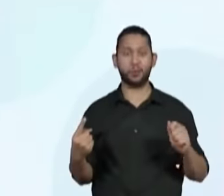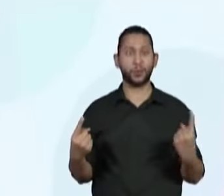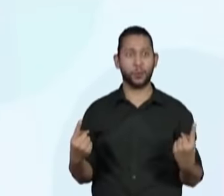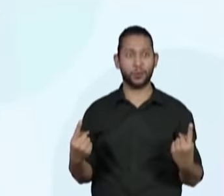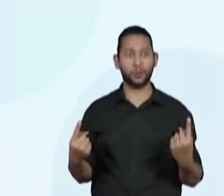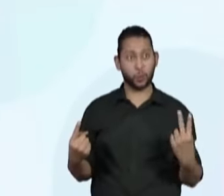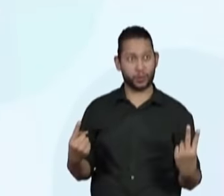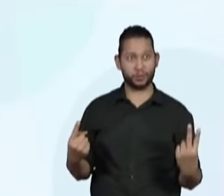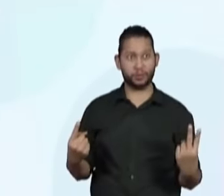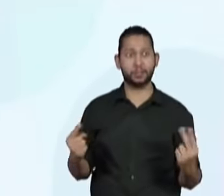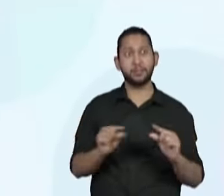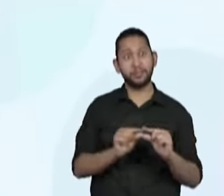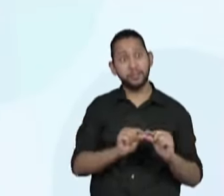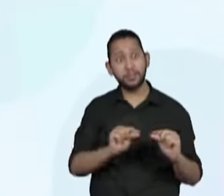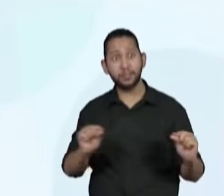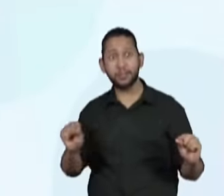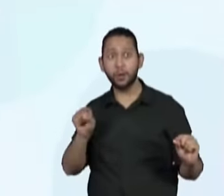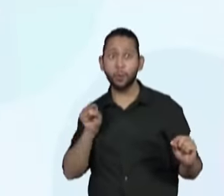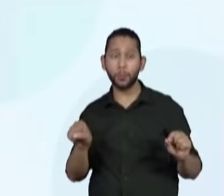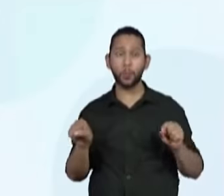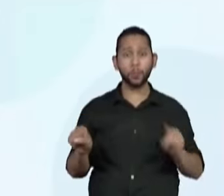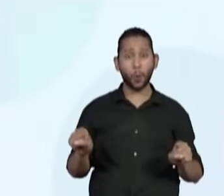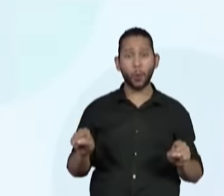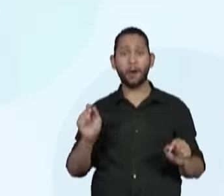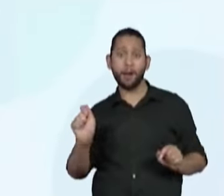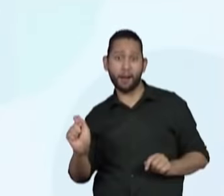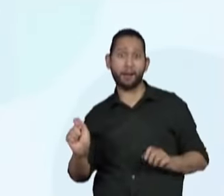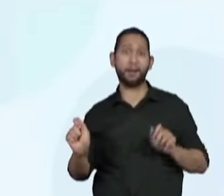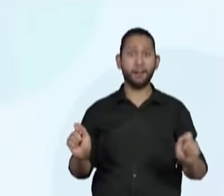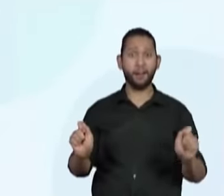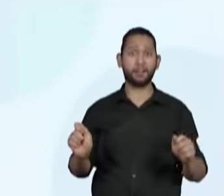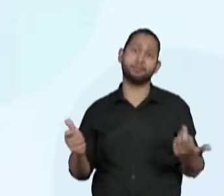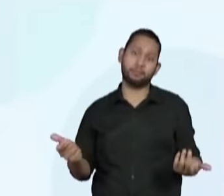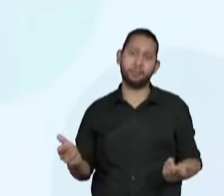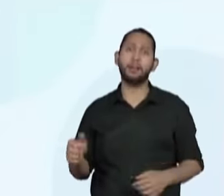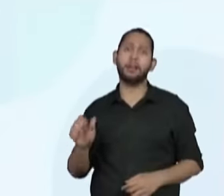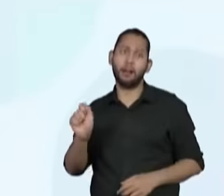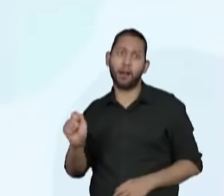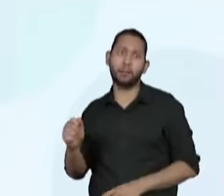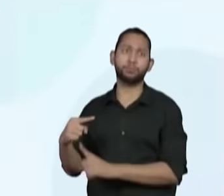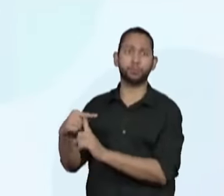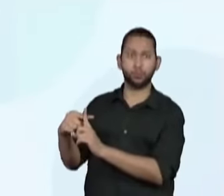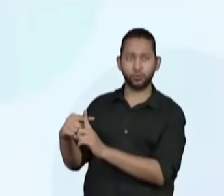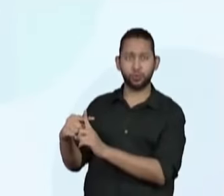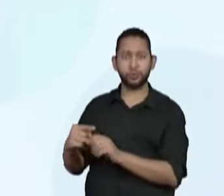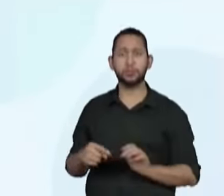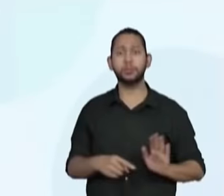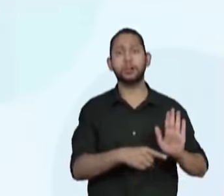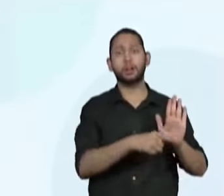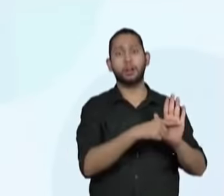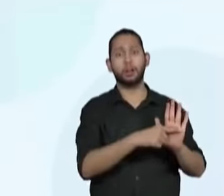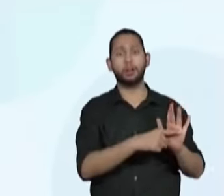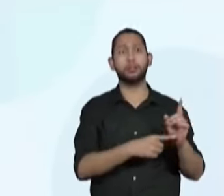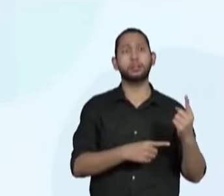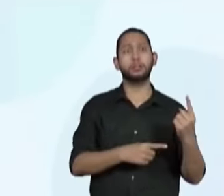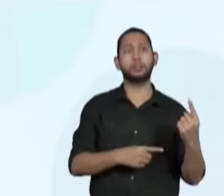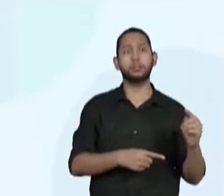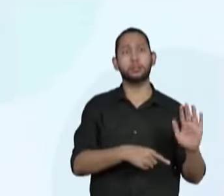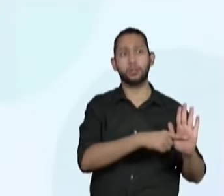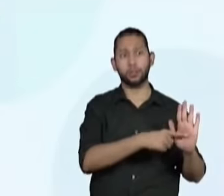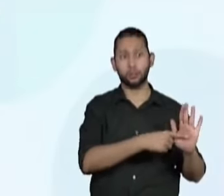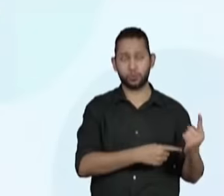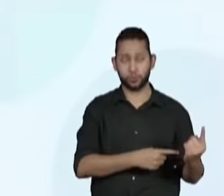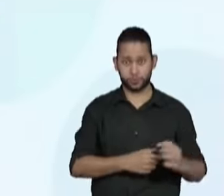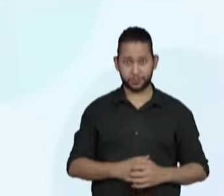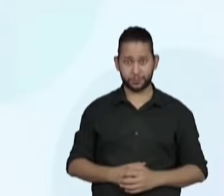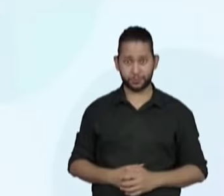A2, que é o ponto A positivo, e do lado esquerdo nós temos o A1, que é o A